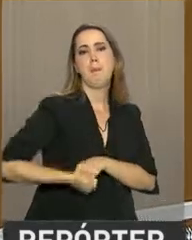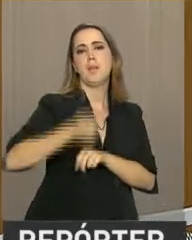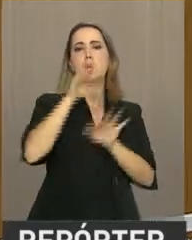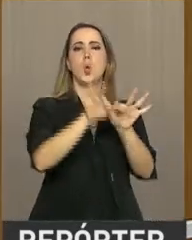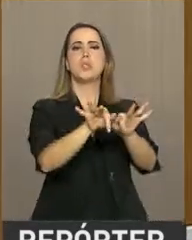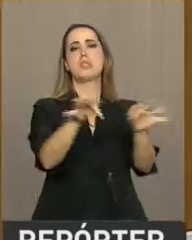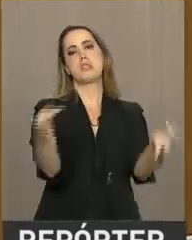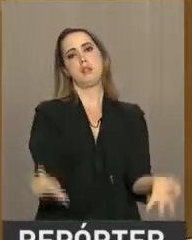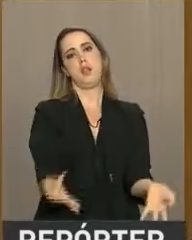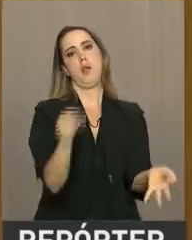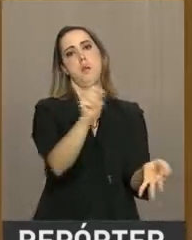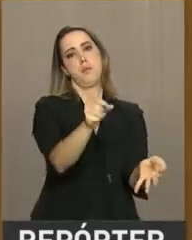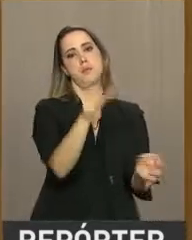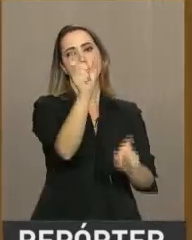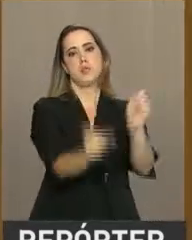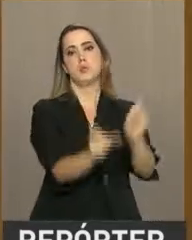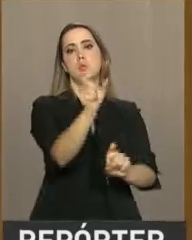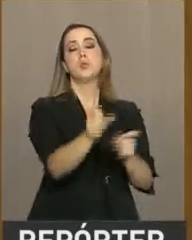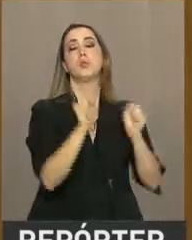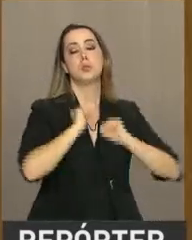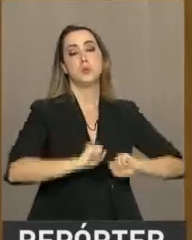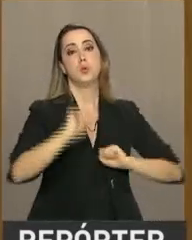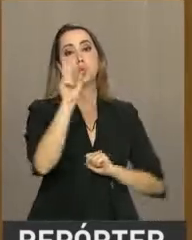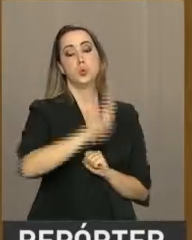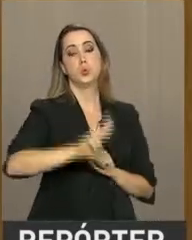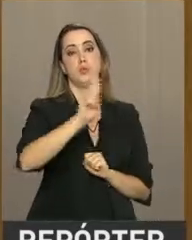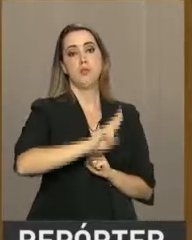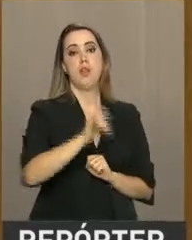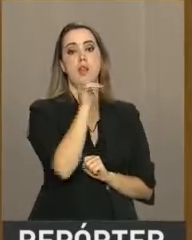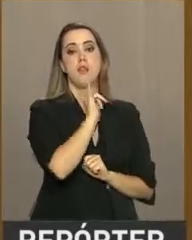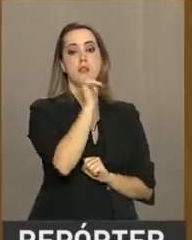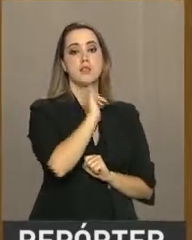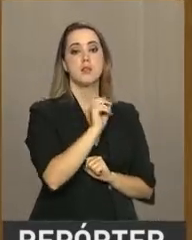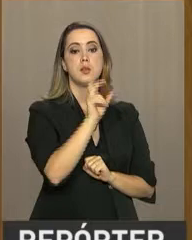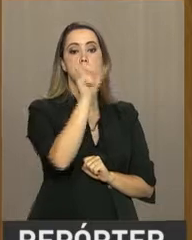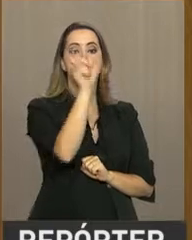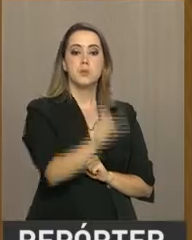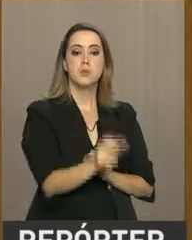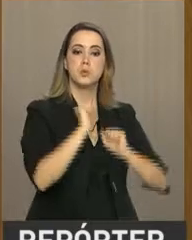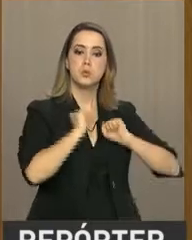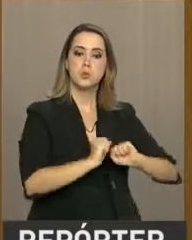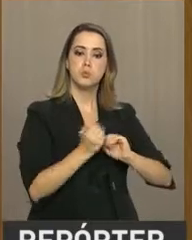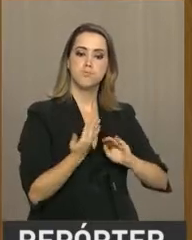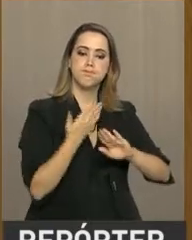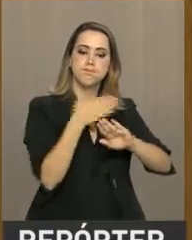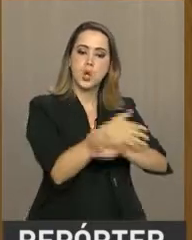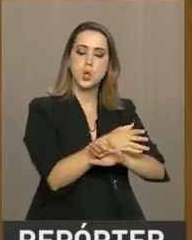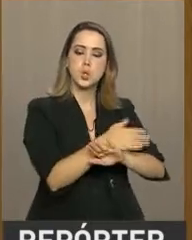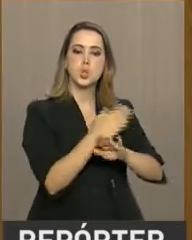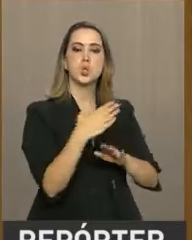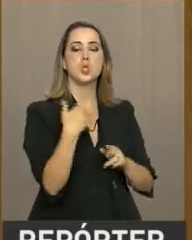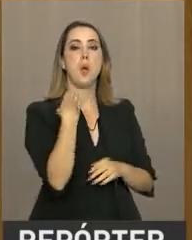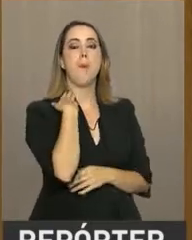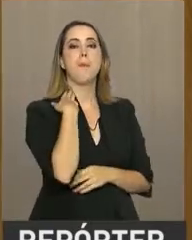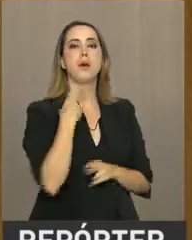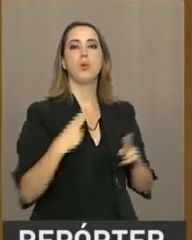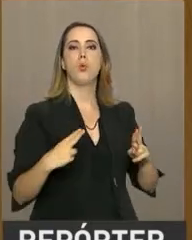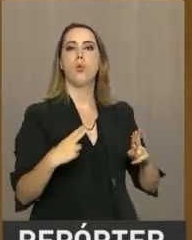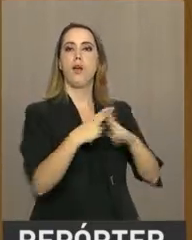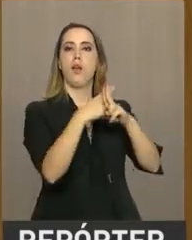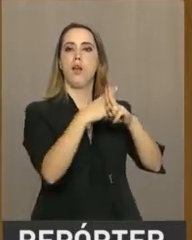simplicidade para os clientes por exemplo o cliente pode ir à agência da caixa fazer a contratação